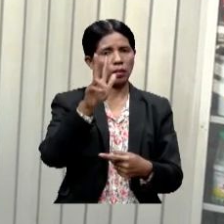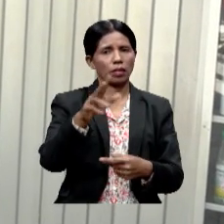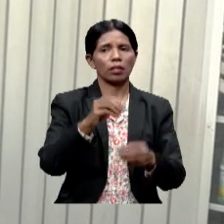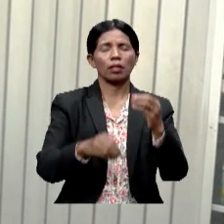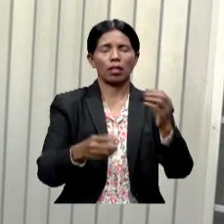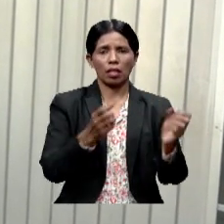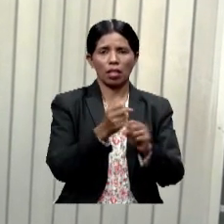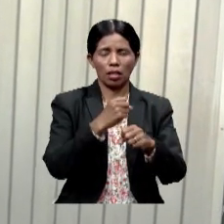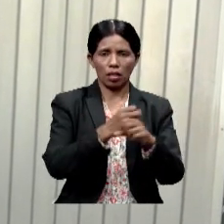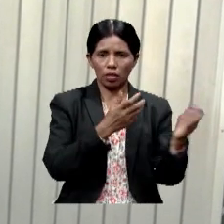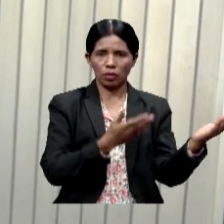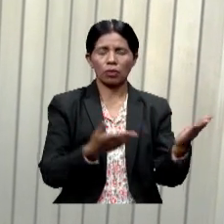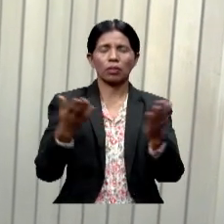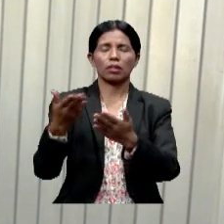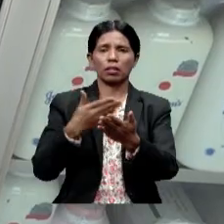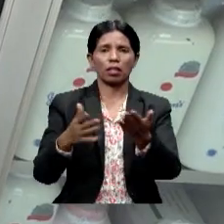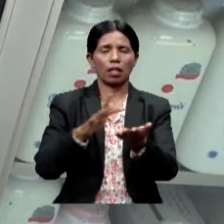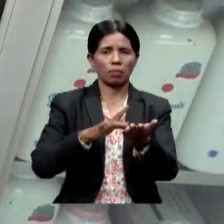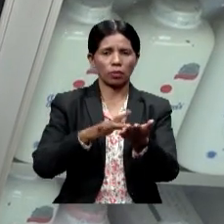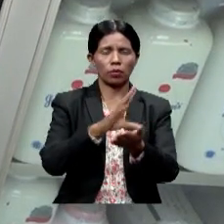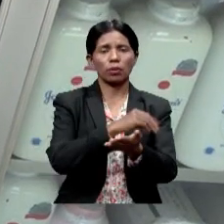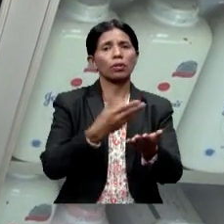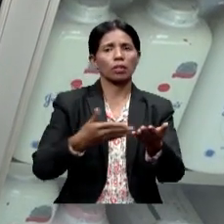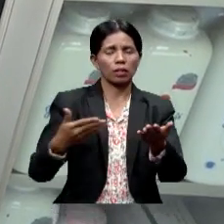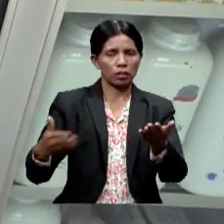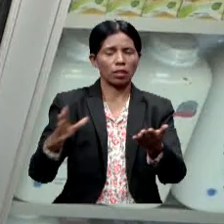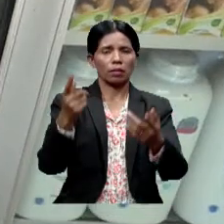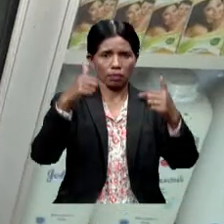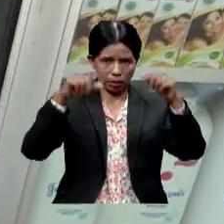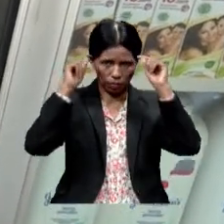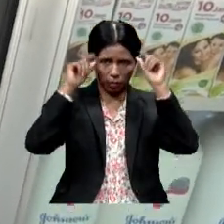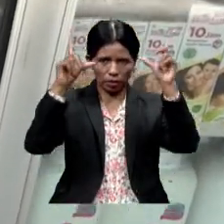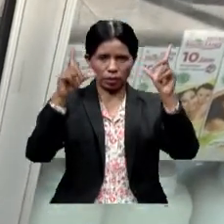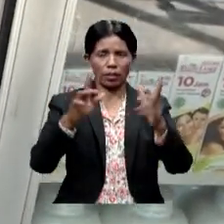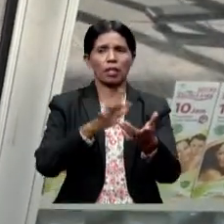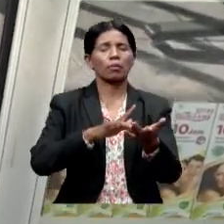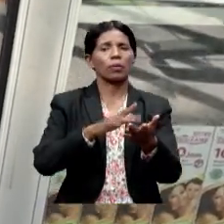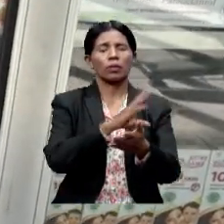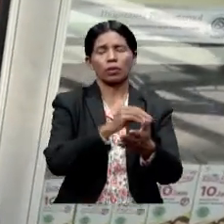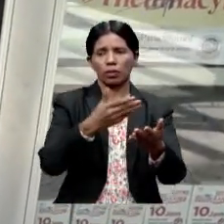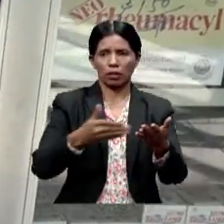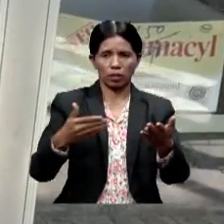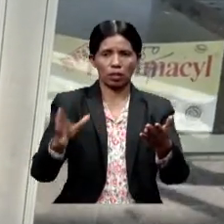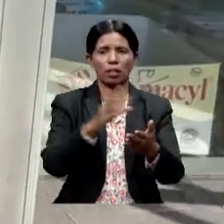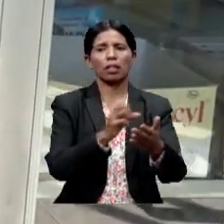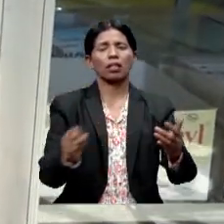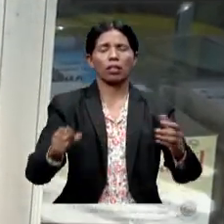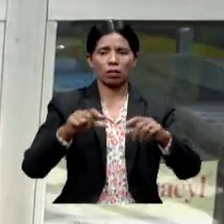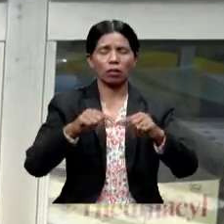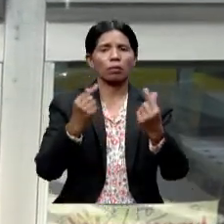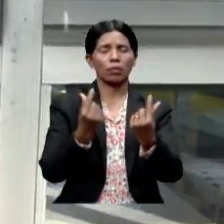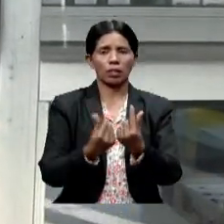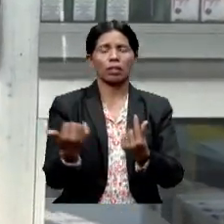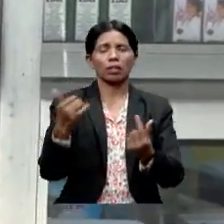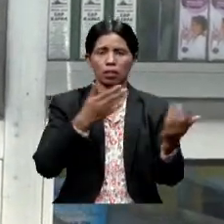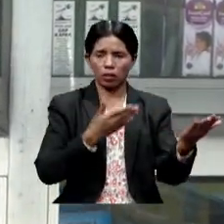durante né, a importação, vai moruk no equipamento médico, mas Timor-Leste. Ai moruk no equipamento médico, nebe companhia sira